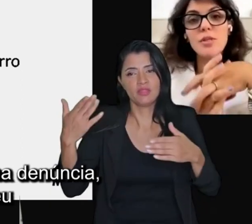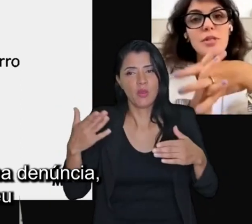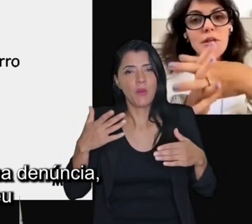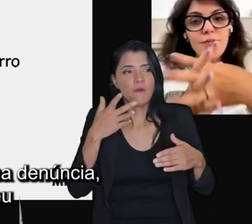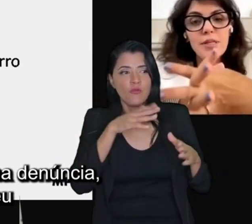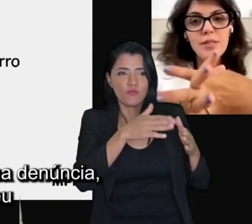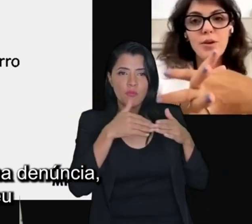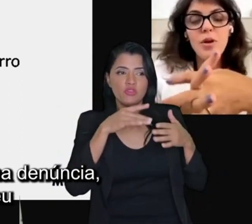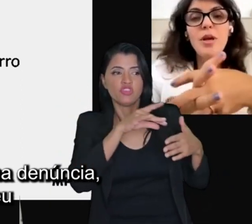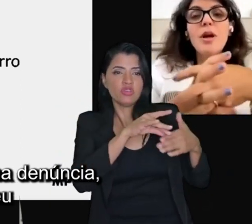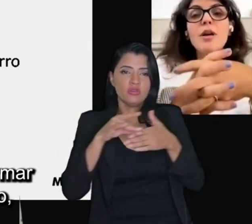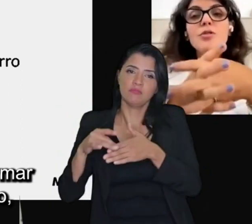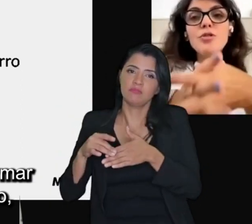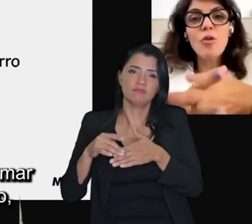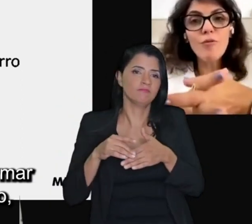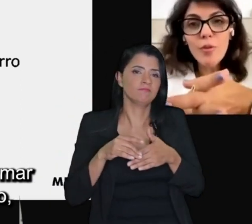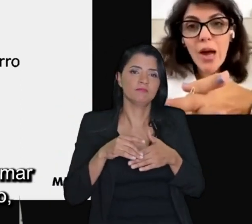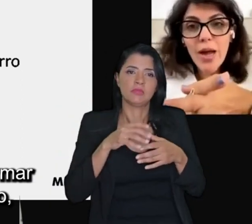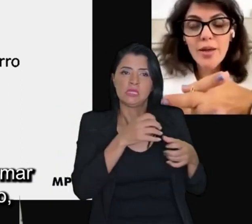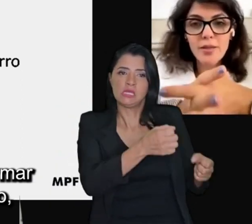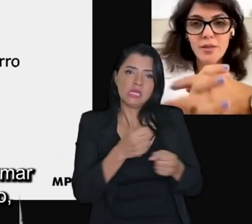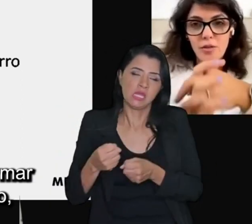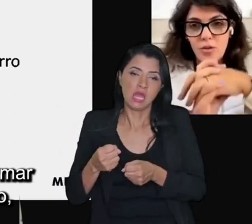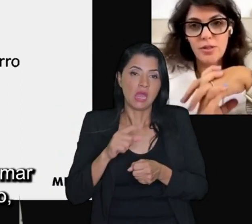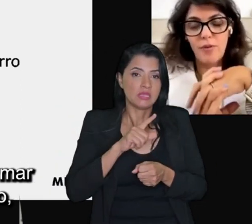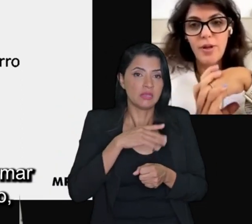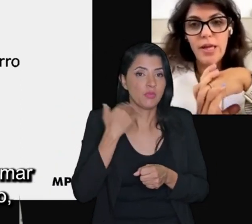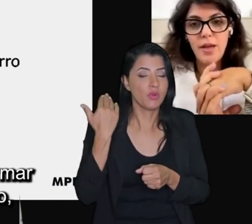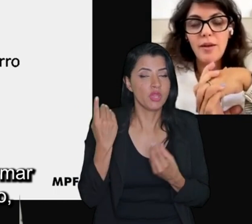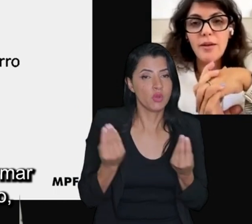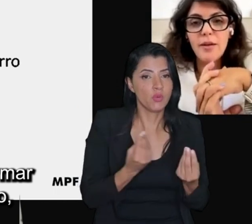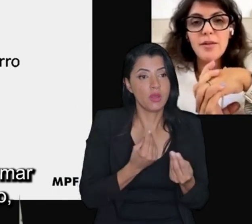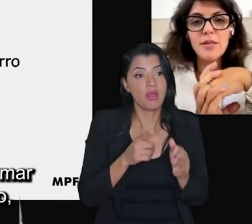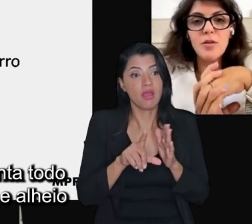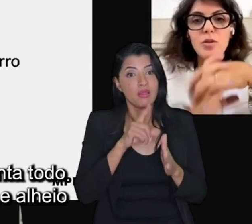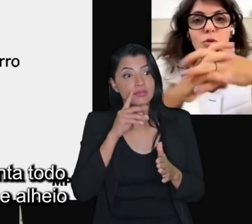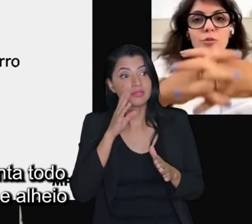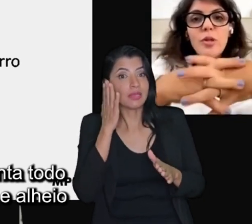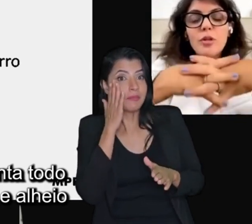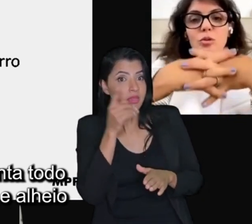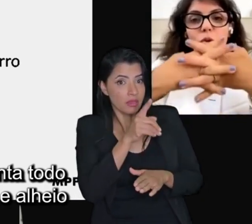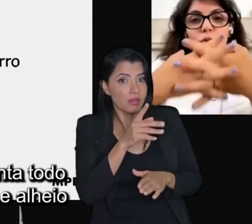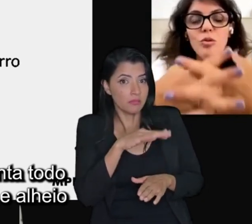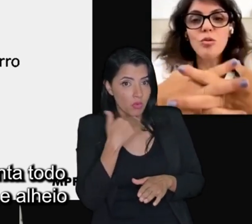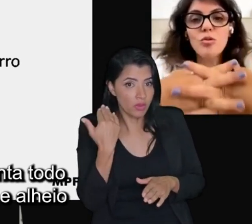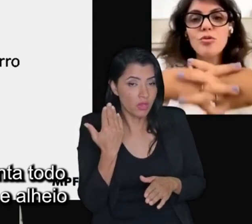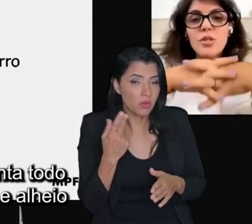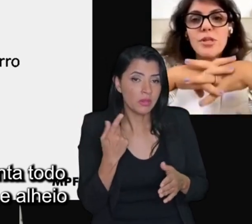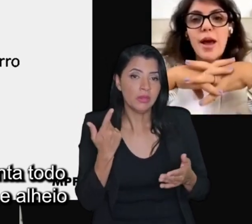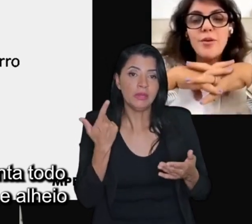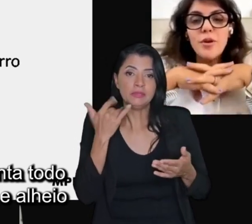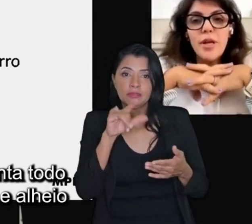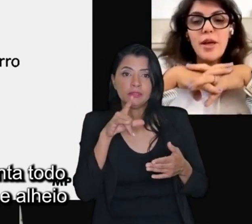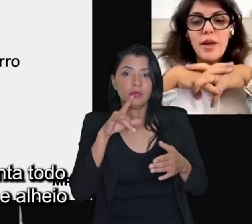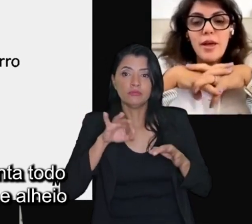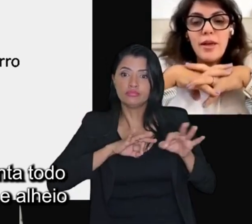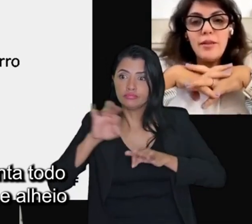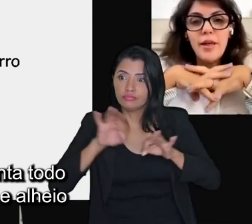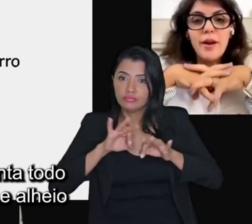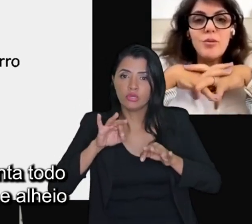nenhuma denúncia se ele faleceu, antes de confirmar esta situação. Né? Senão se movimenta todo o